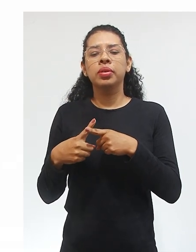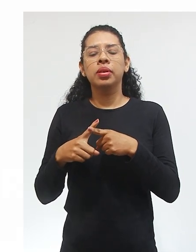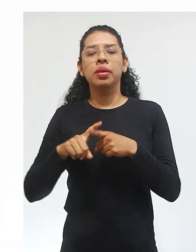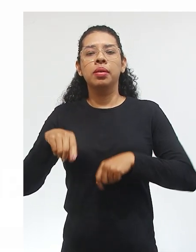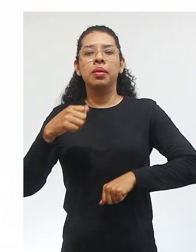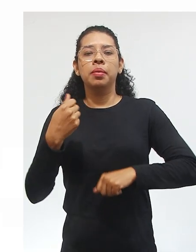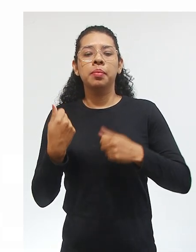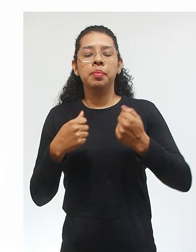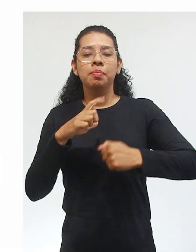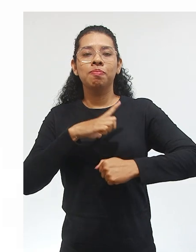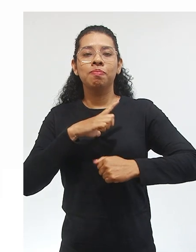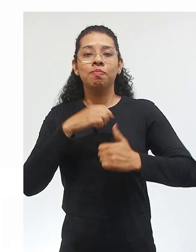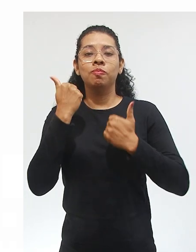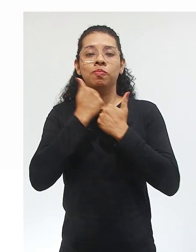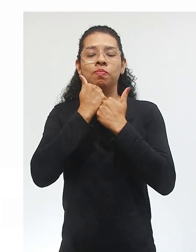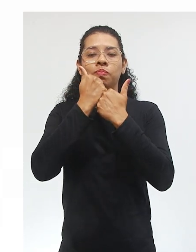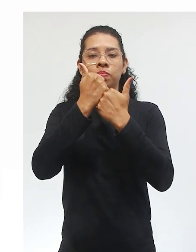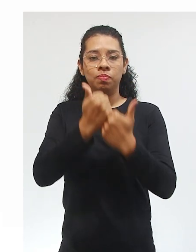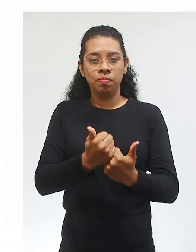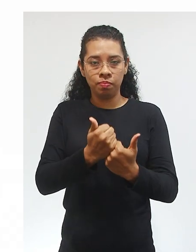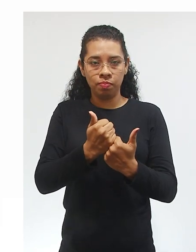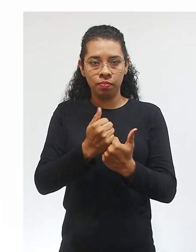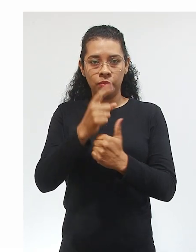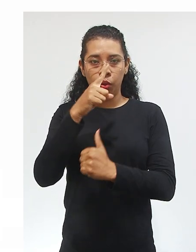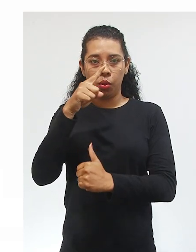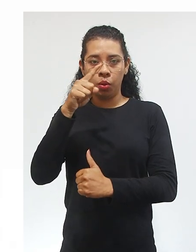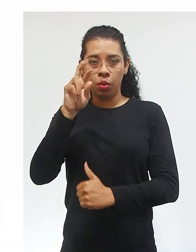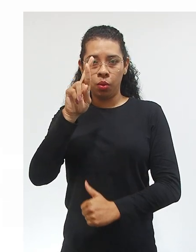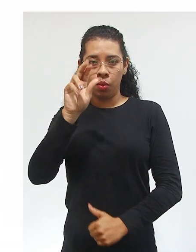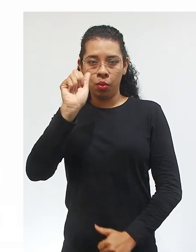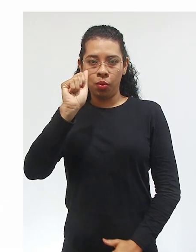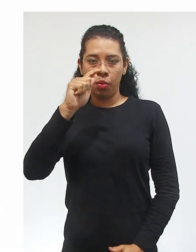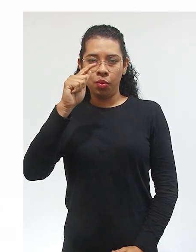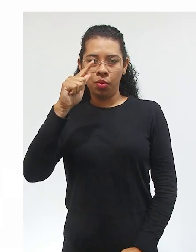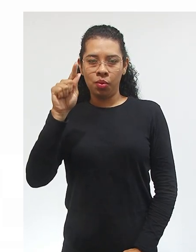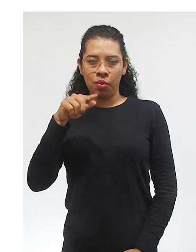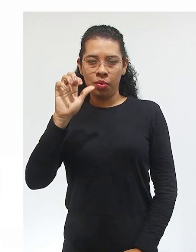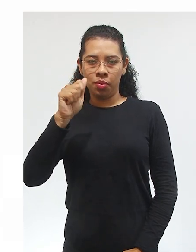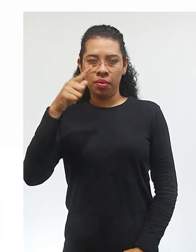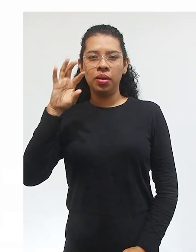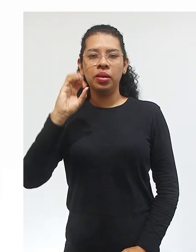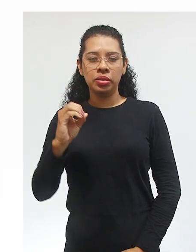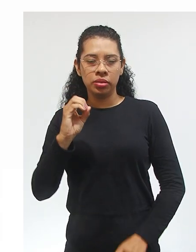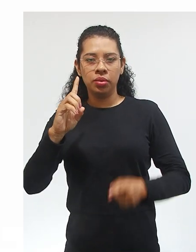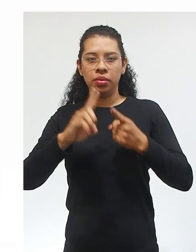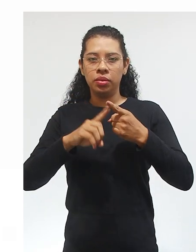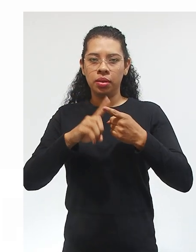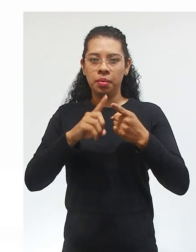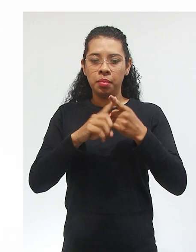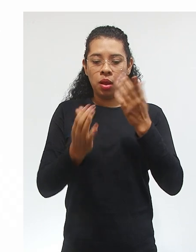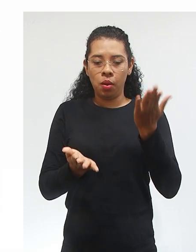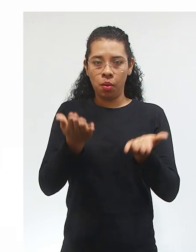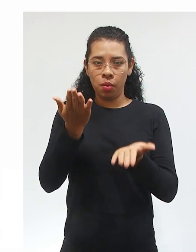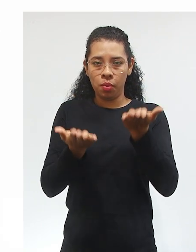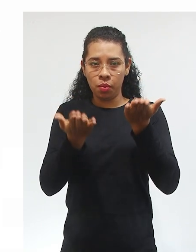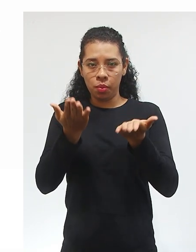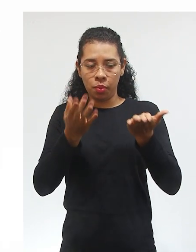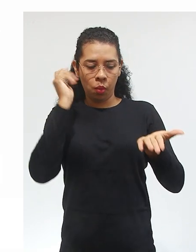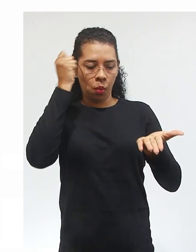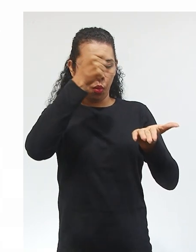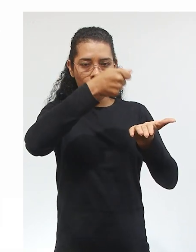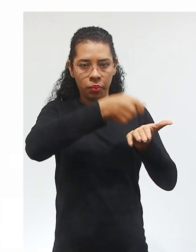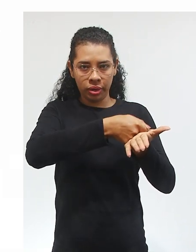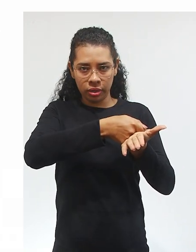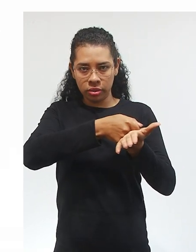livro auxiliar do Razão e ele serve o quê? Ele vai controlar ali, gente, as contas que representam tanto os seus direitos e